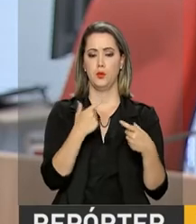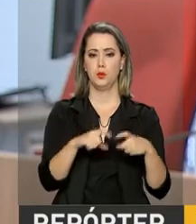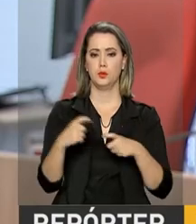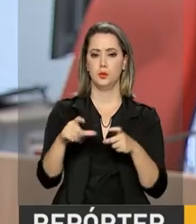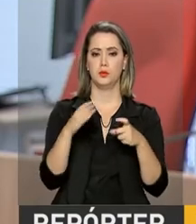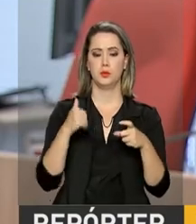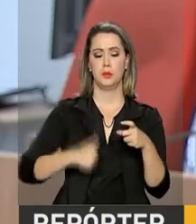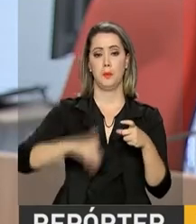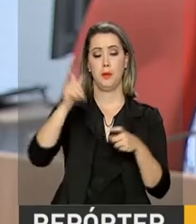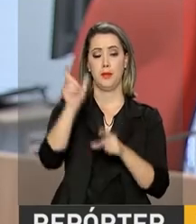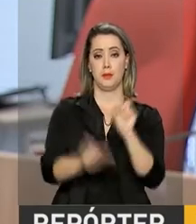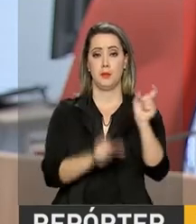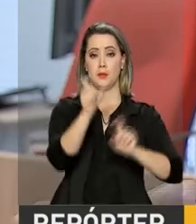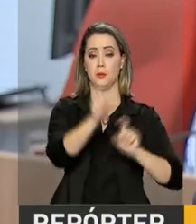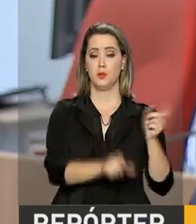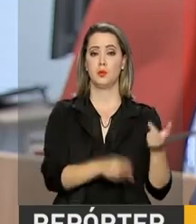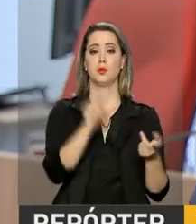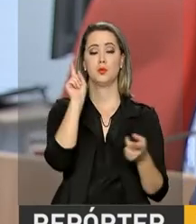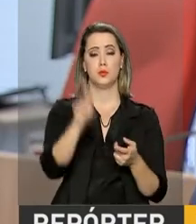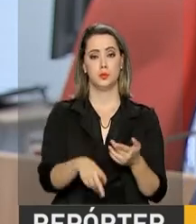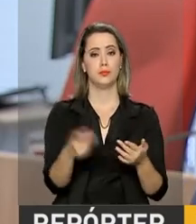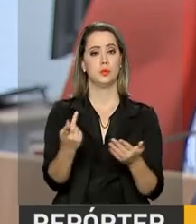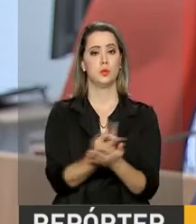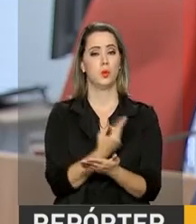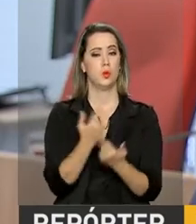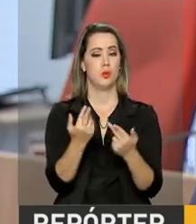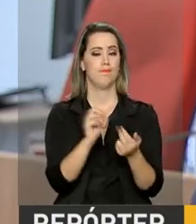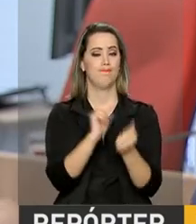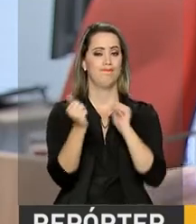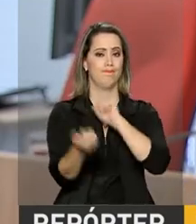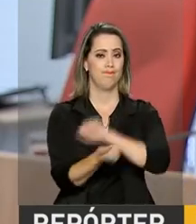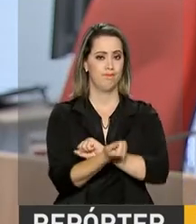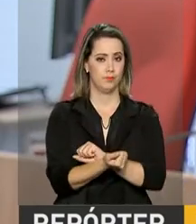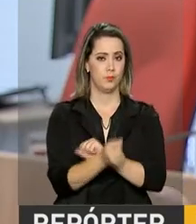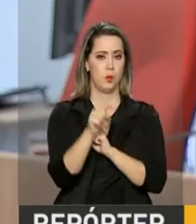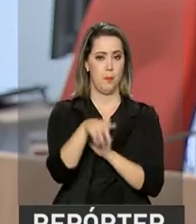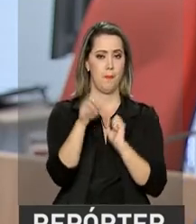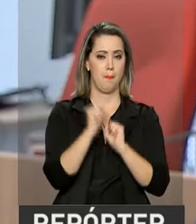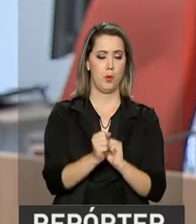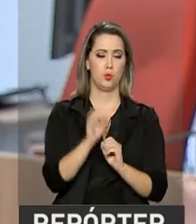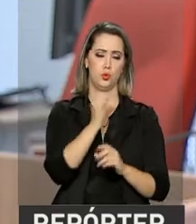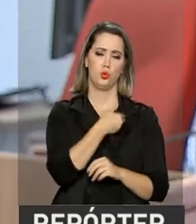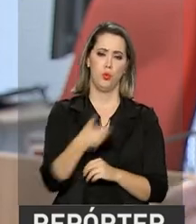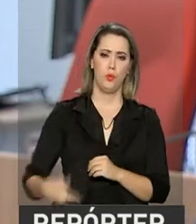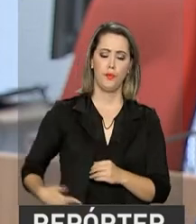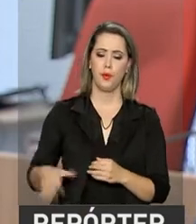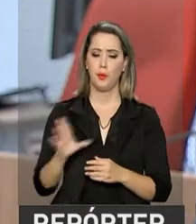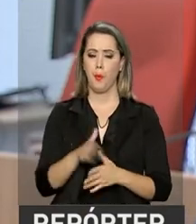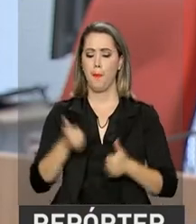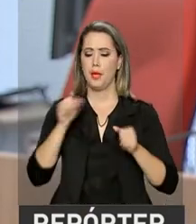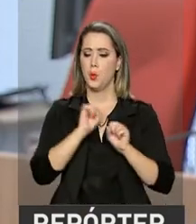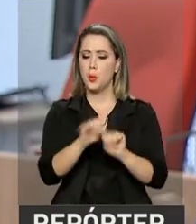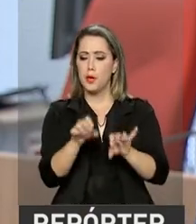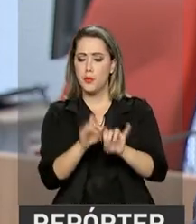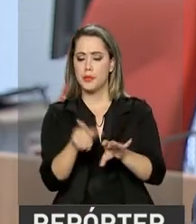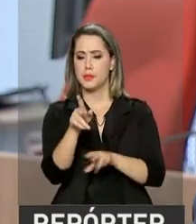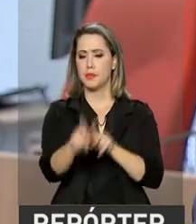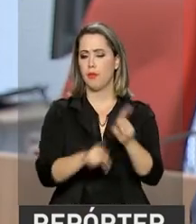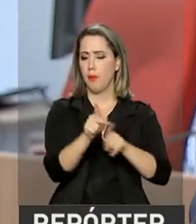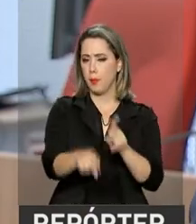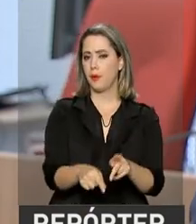de trabalhadores que são submetidos a condições análogas à de escravo o estado pode investir numa melhor educação daquela população